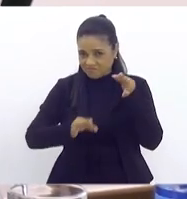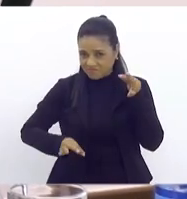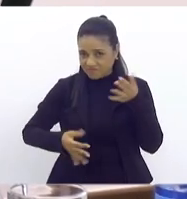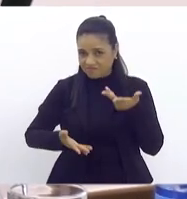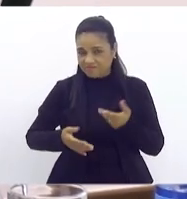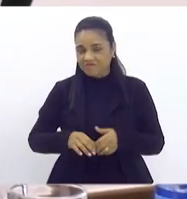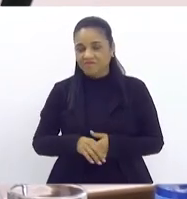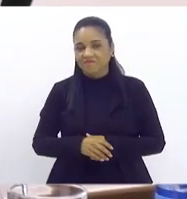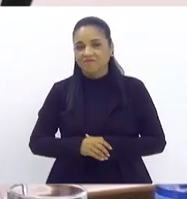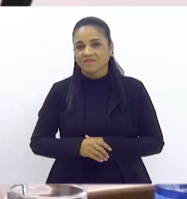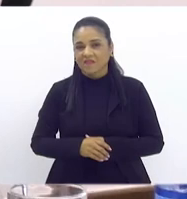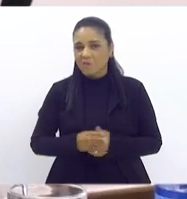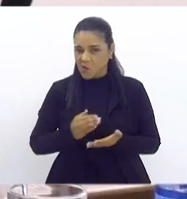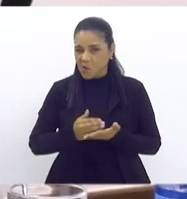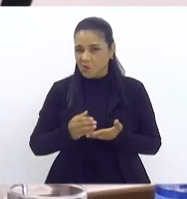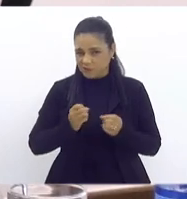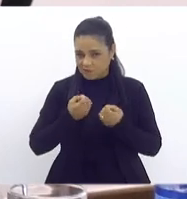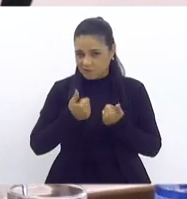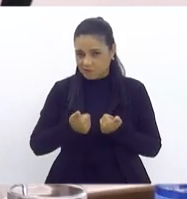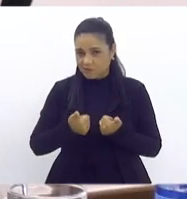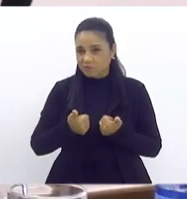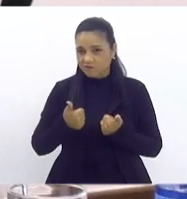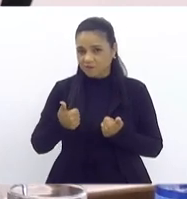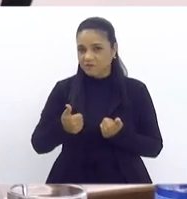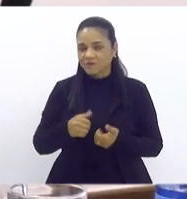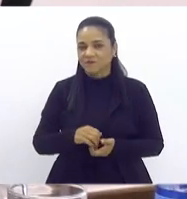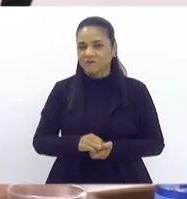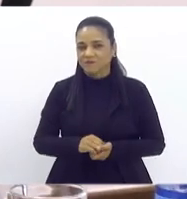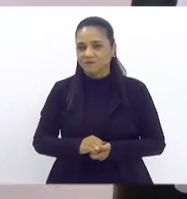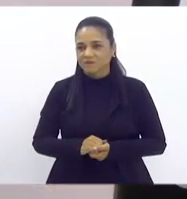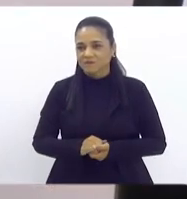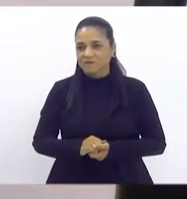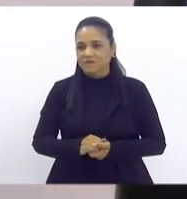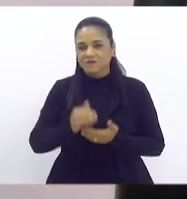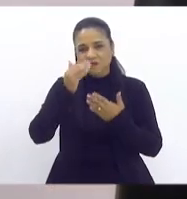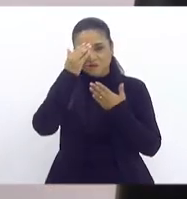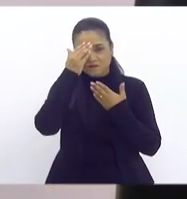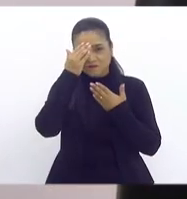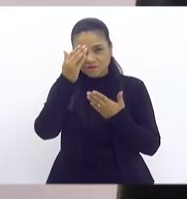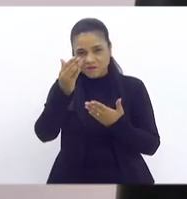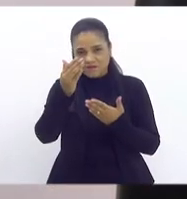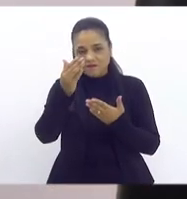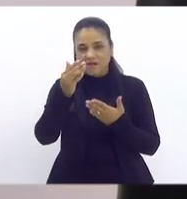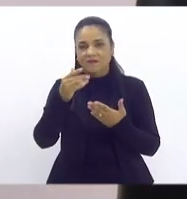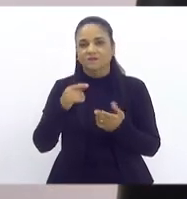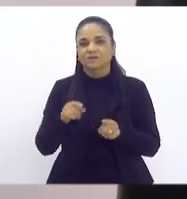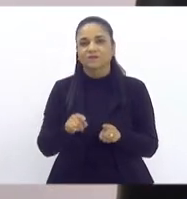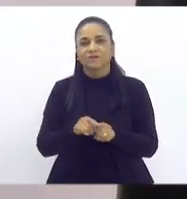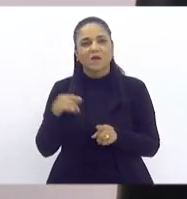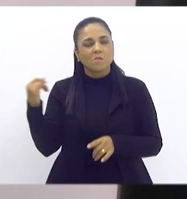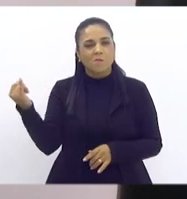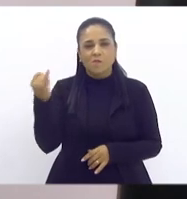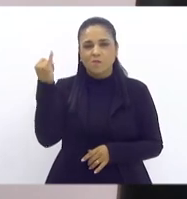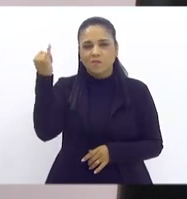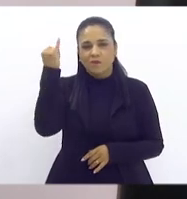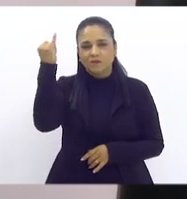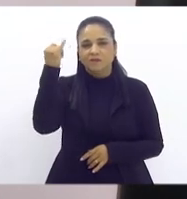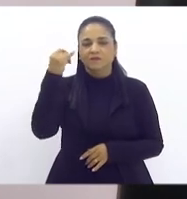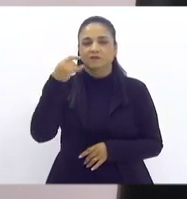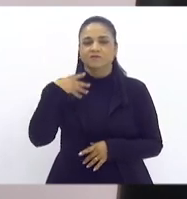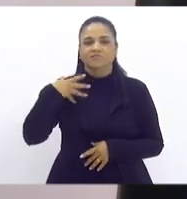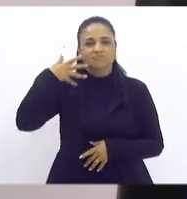que para começar tá bom né bom muito obrigado Dr Nicoli super importante a sua